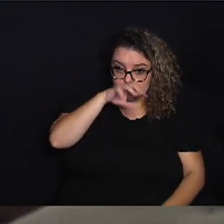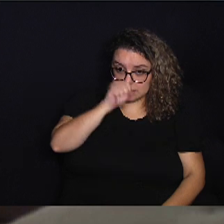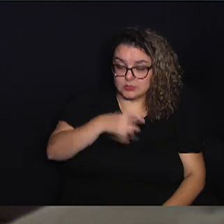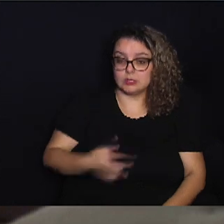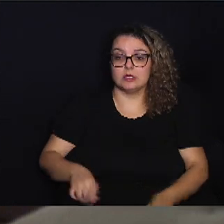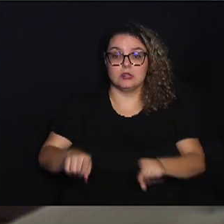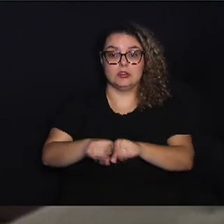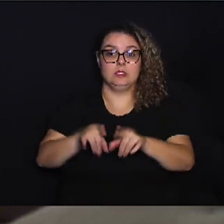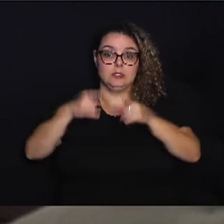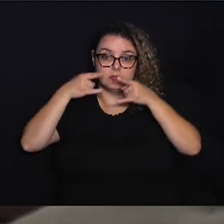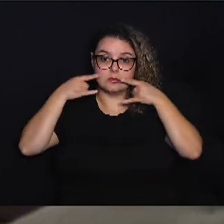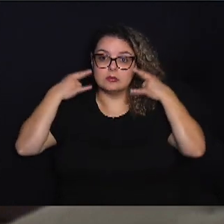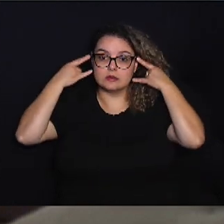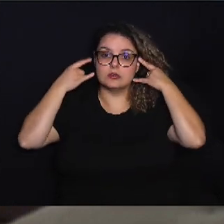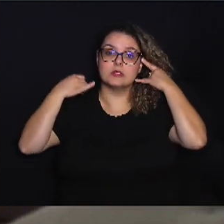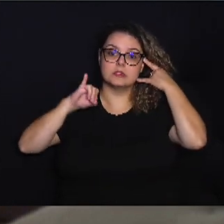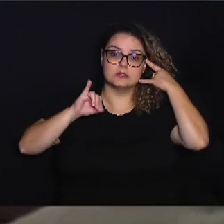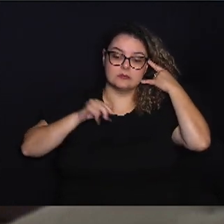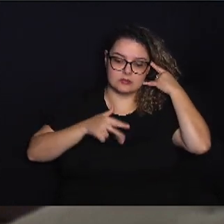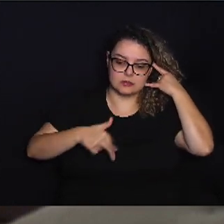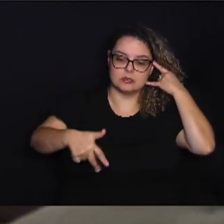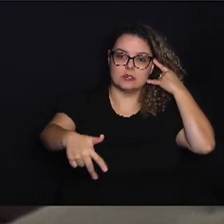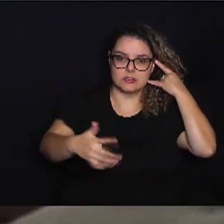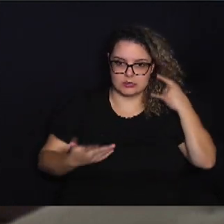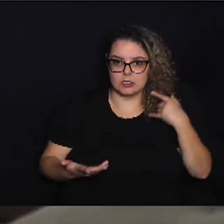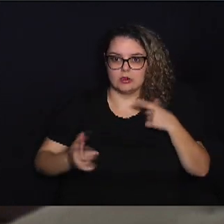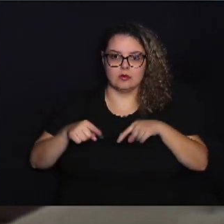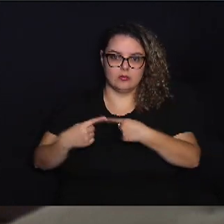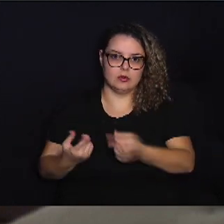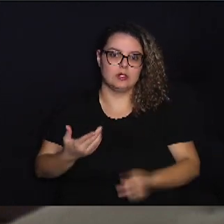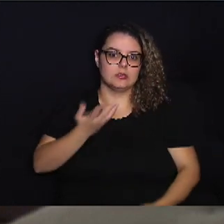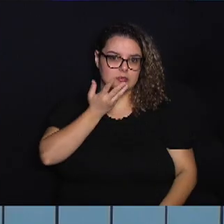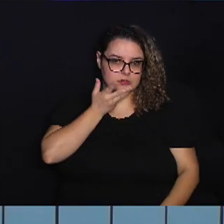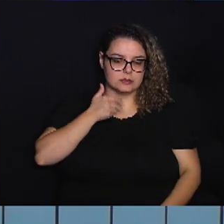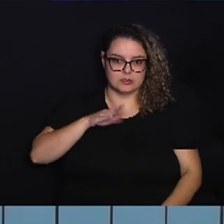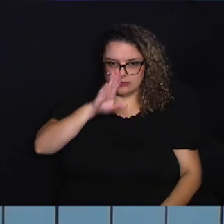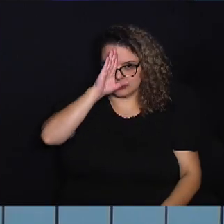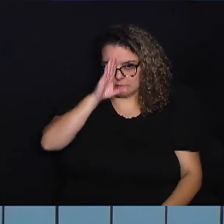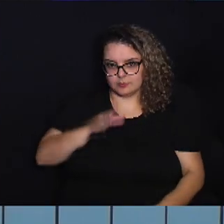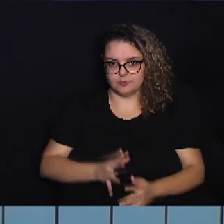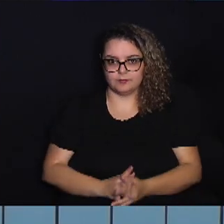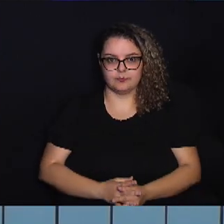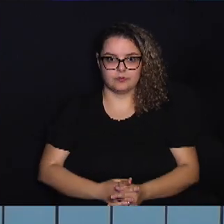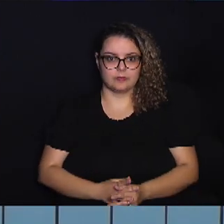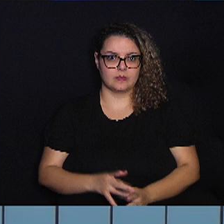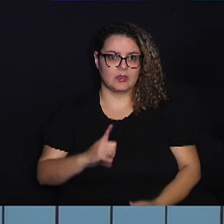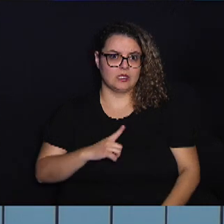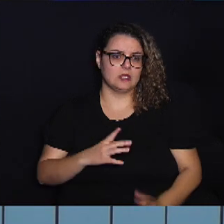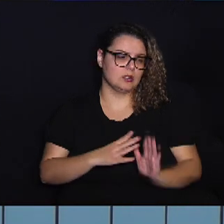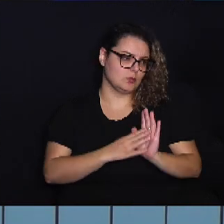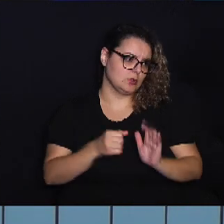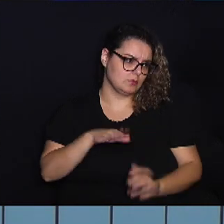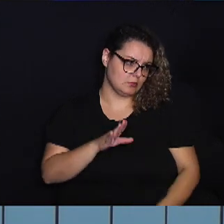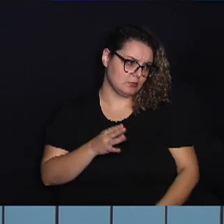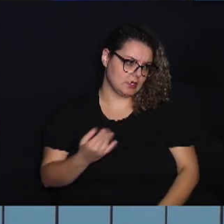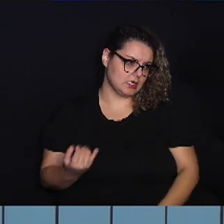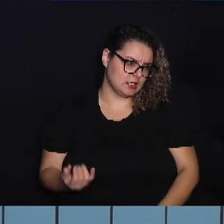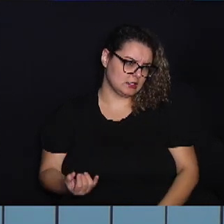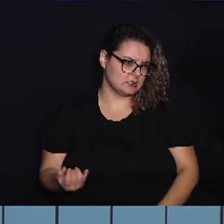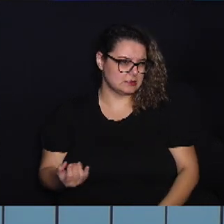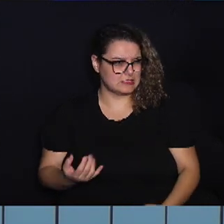também a máscara se for se expor a outros coleguinhas, principalmente. Teria algum modelo mais indicado para as crianças,